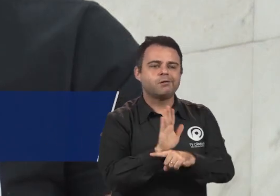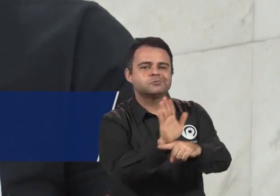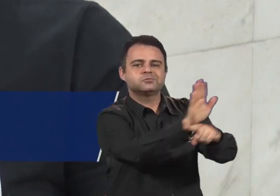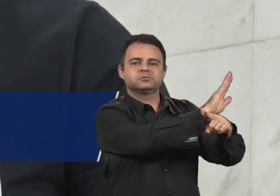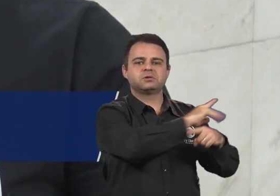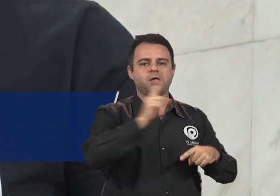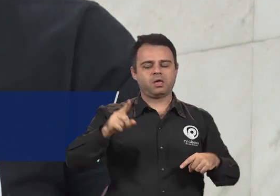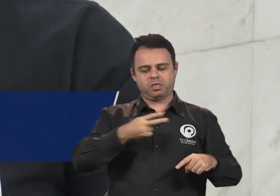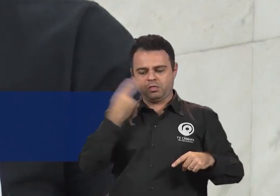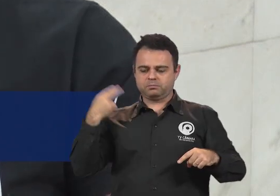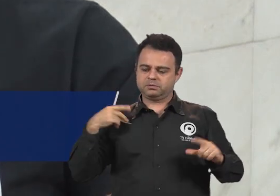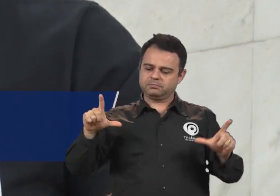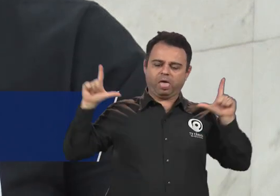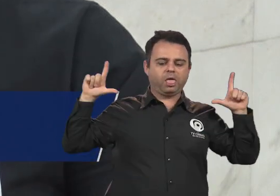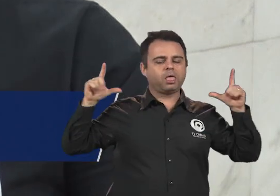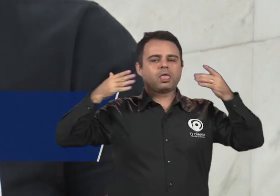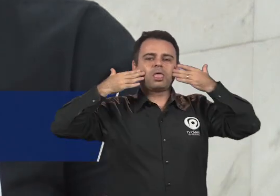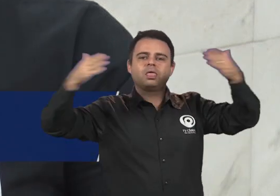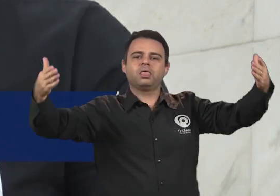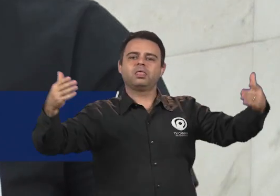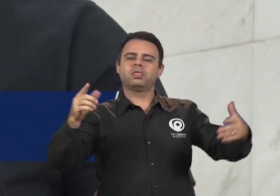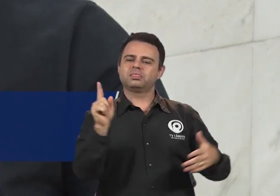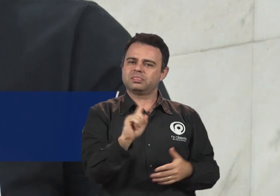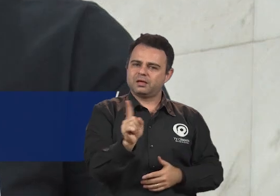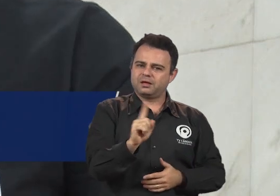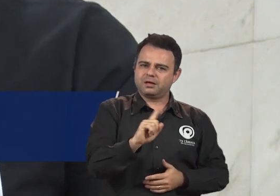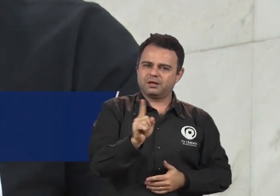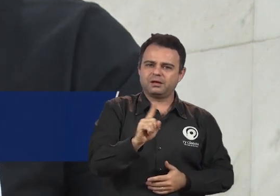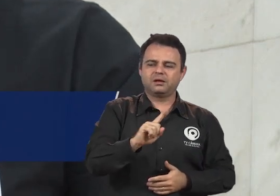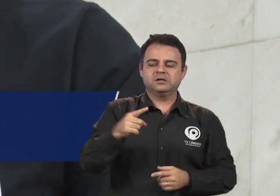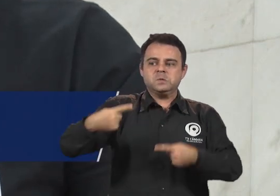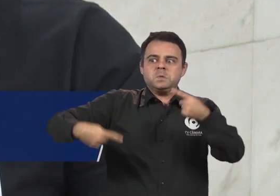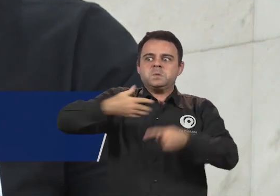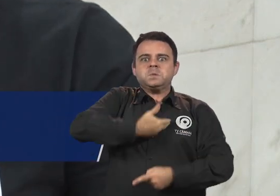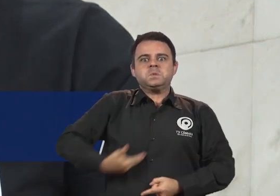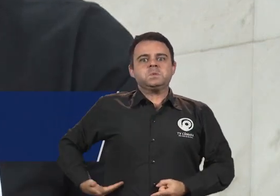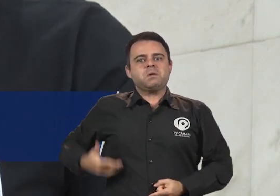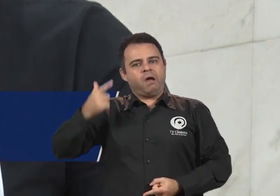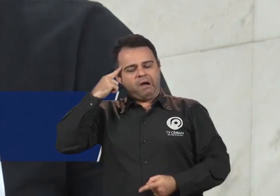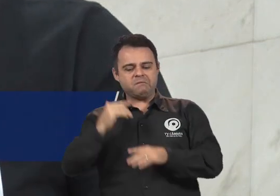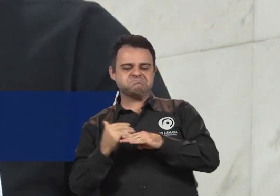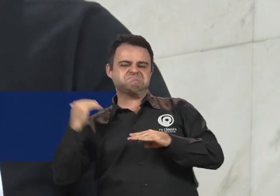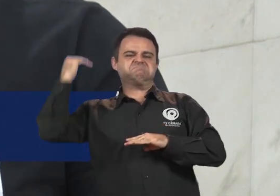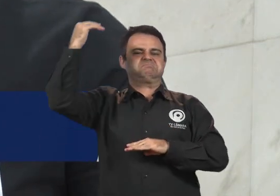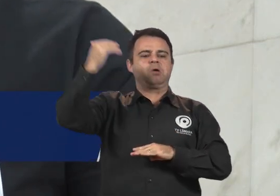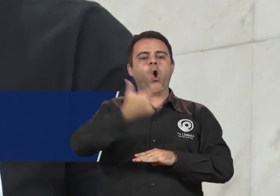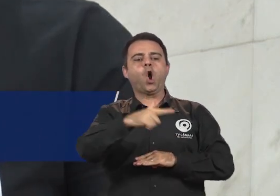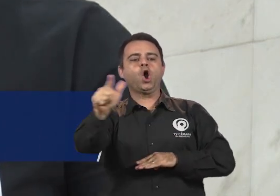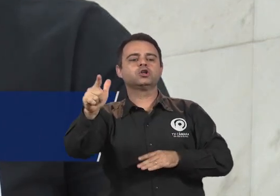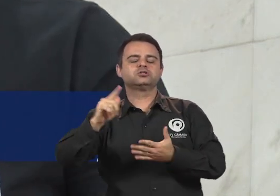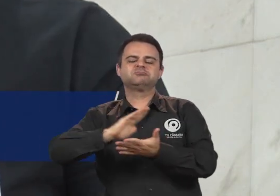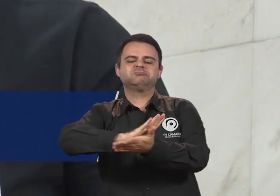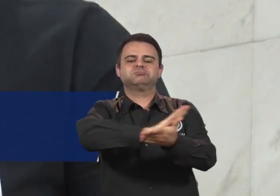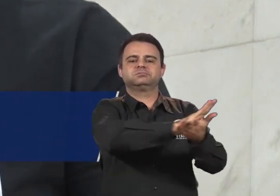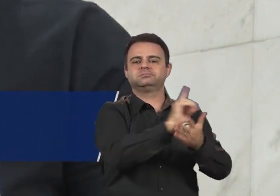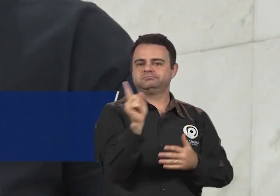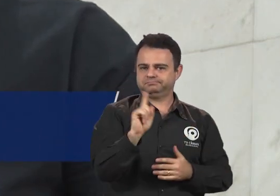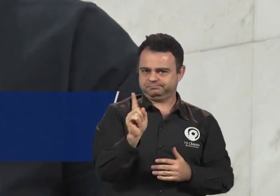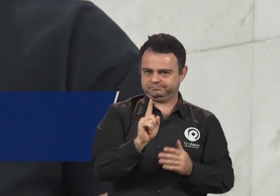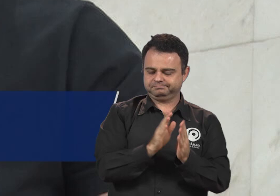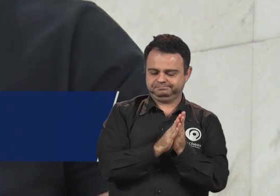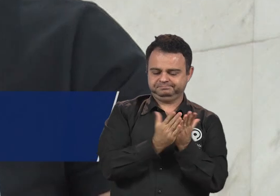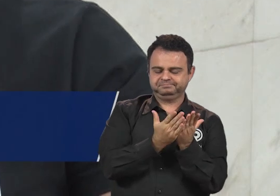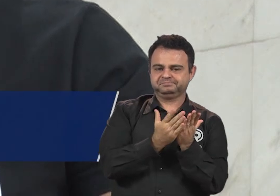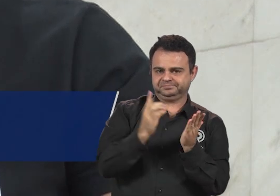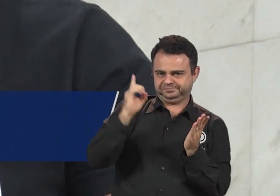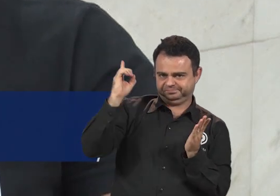se aparecer, não com vontade de fazer política, de querer ser mais do que ninguém. Até porque a Bíblia nos fala sobre isso, que a mão